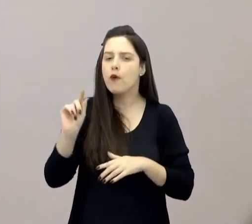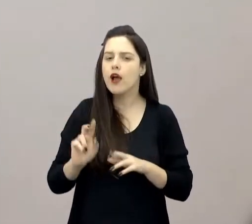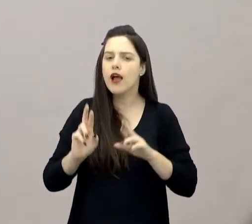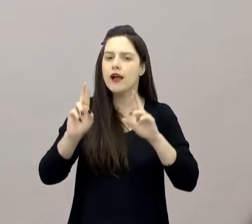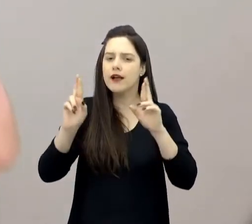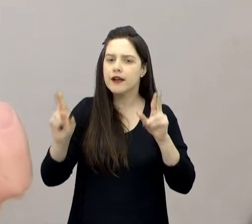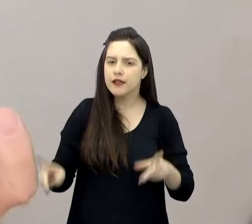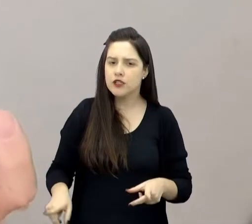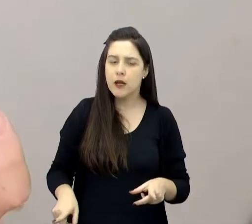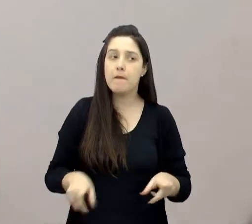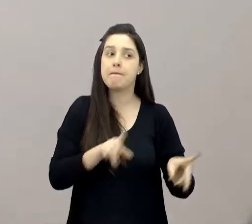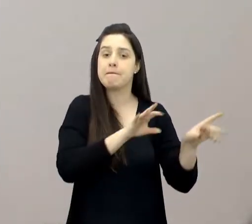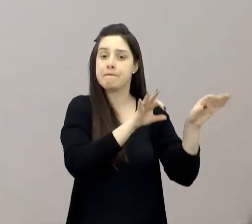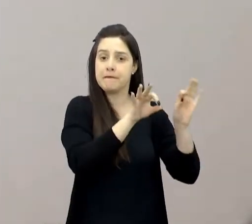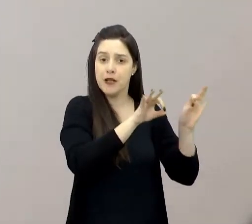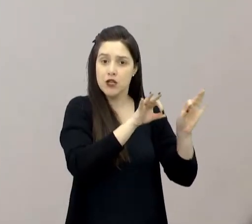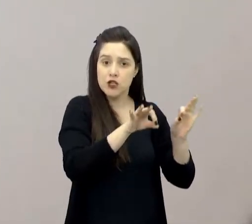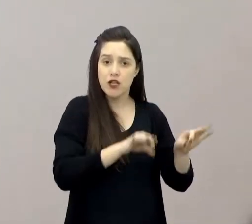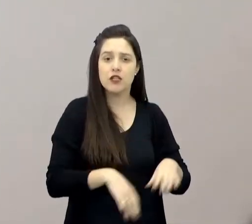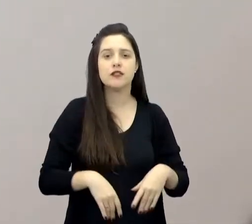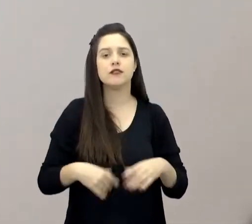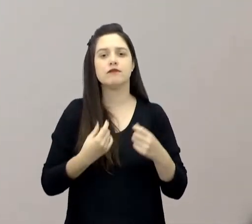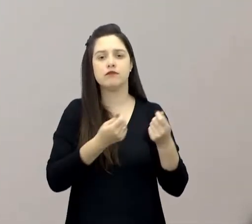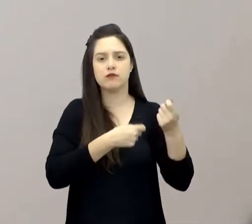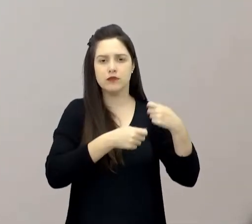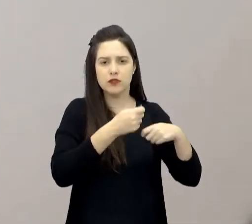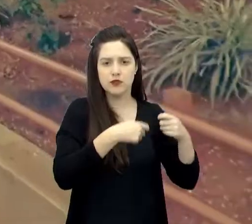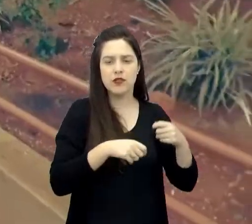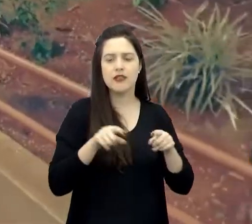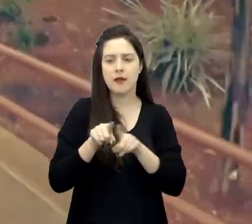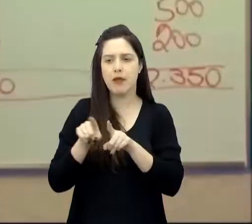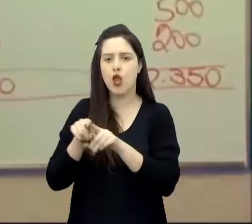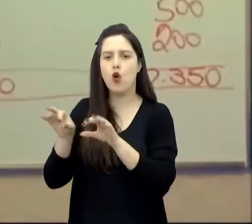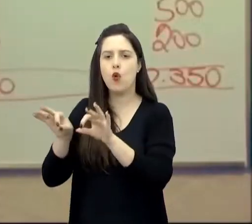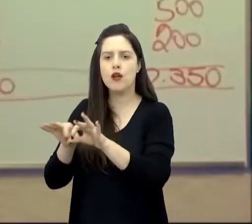entre planejamento financeiro e orçamento.